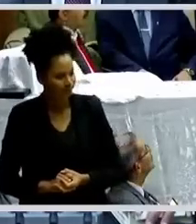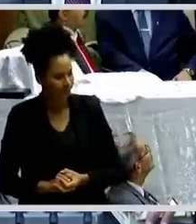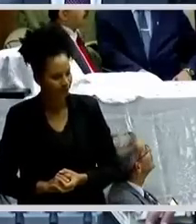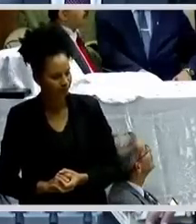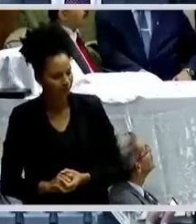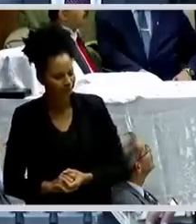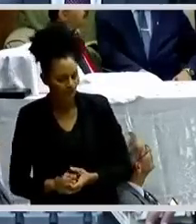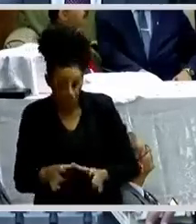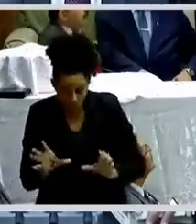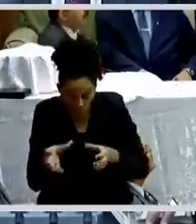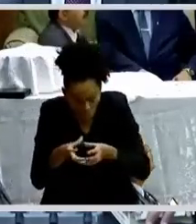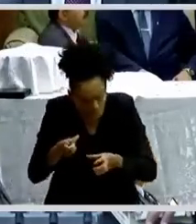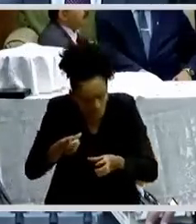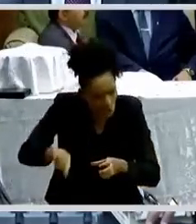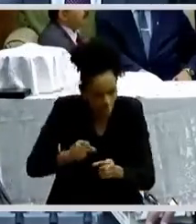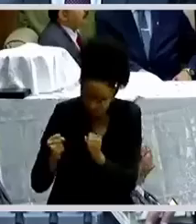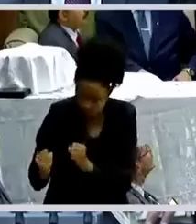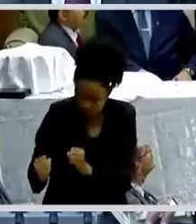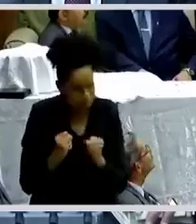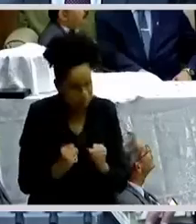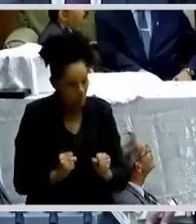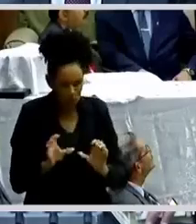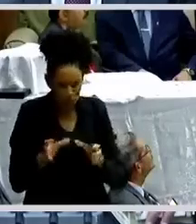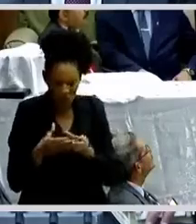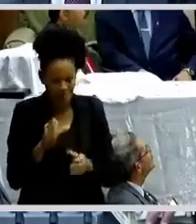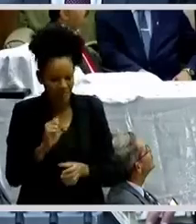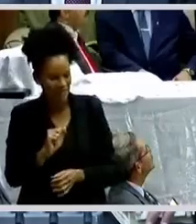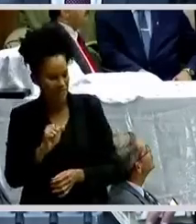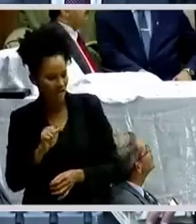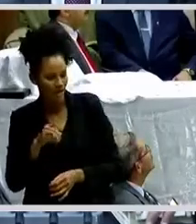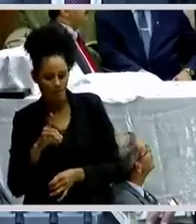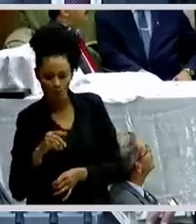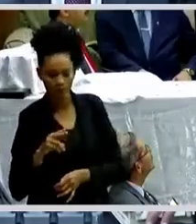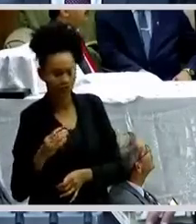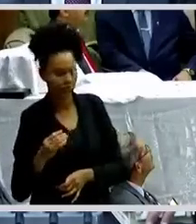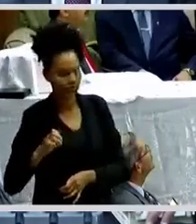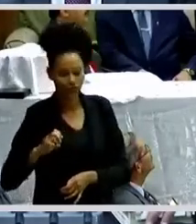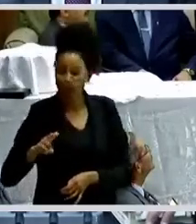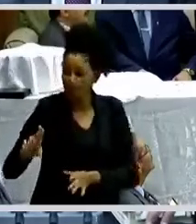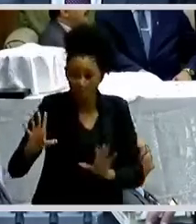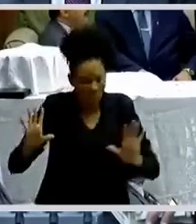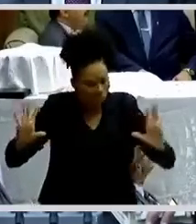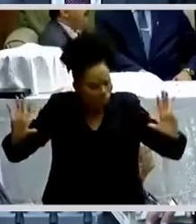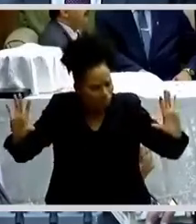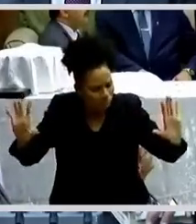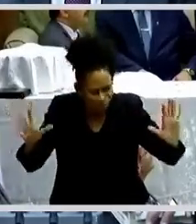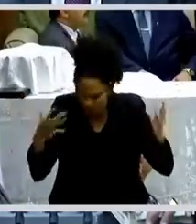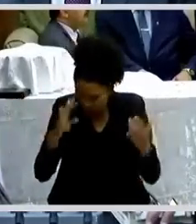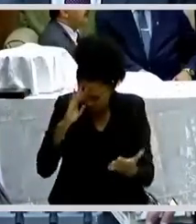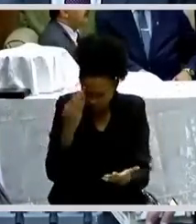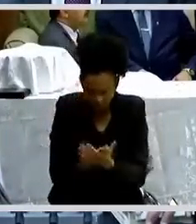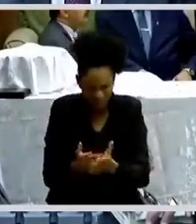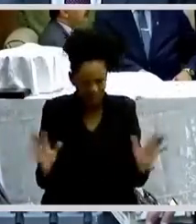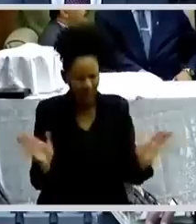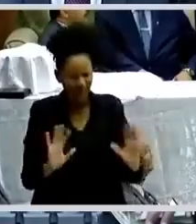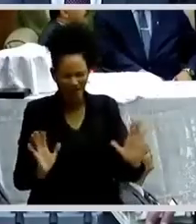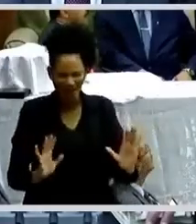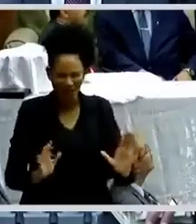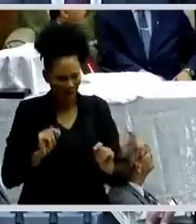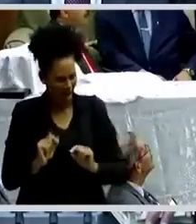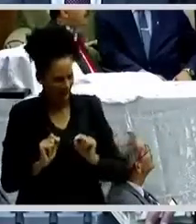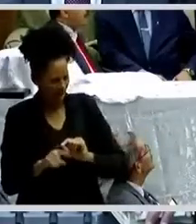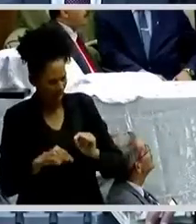O grupo poderoso dos saduceus, os saduceus, não acreditava em vida após a